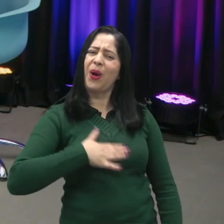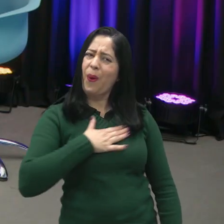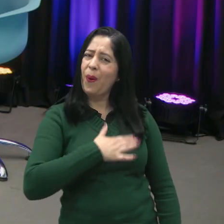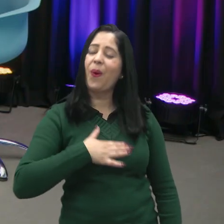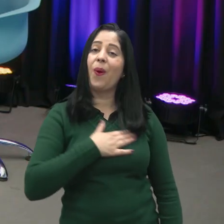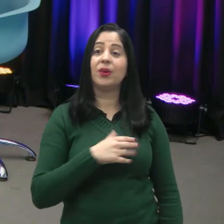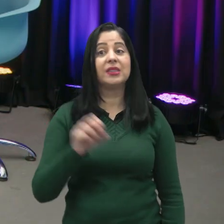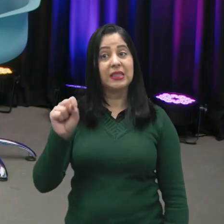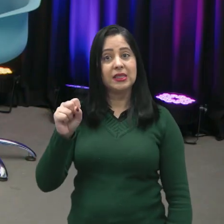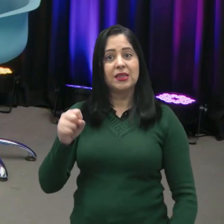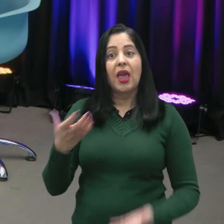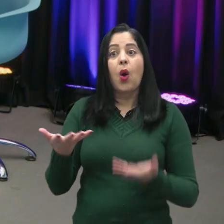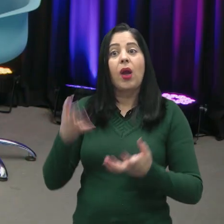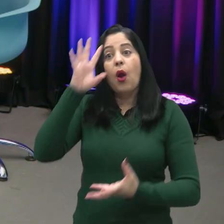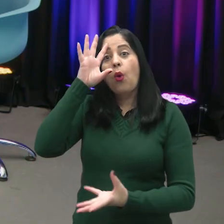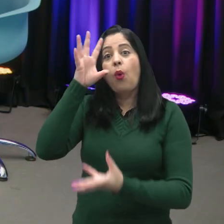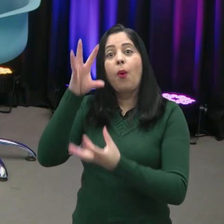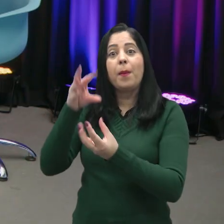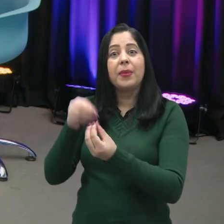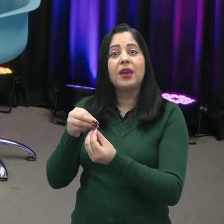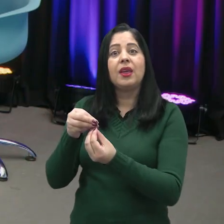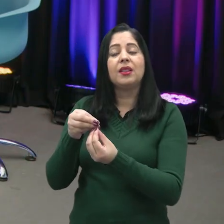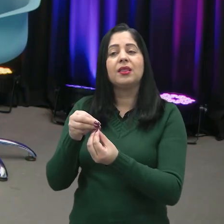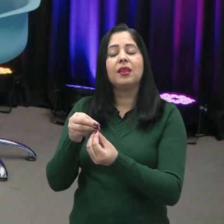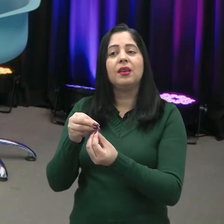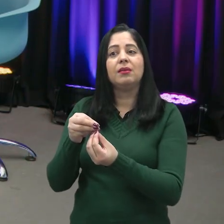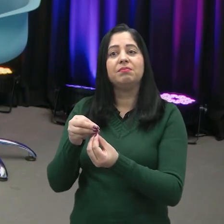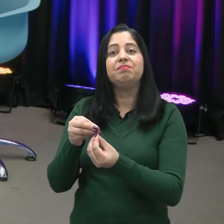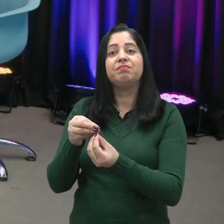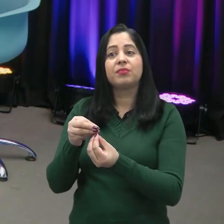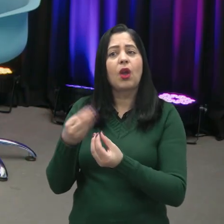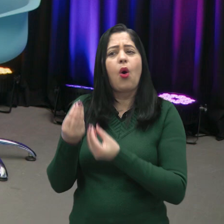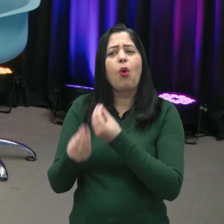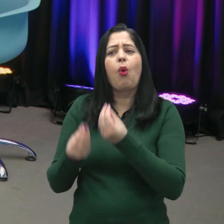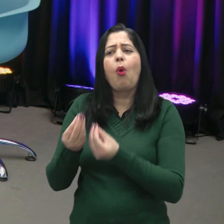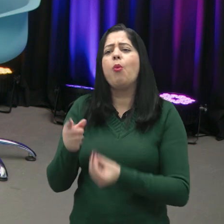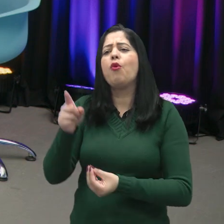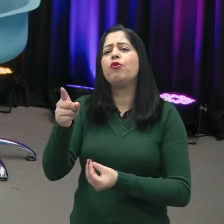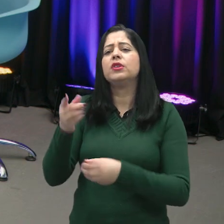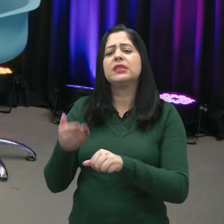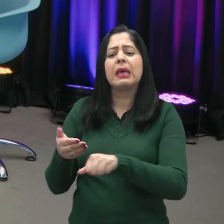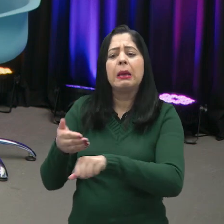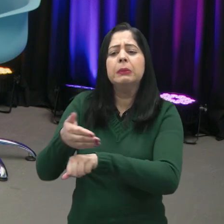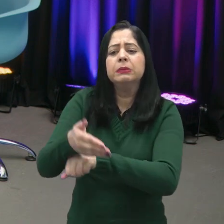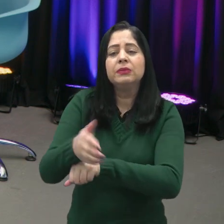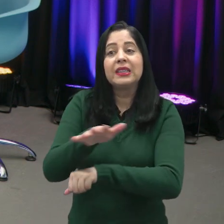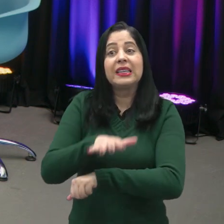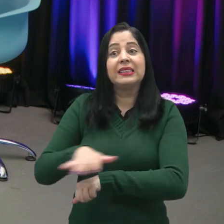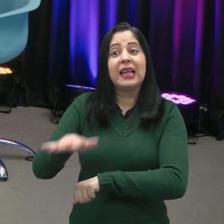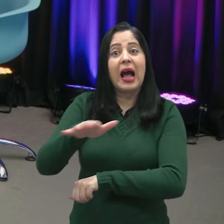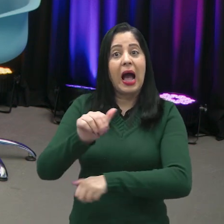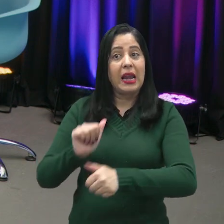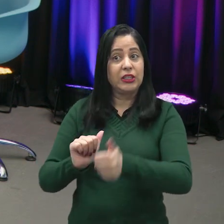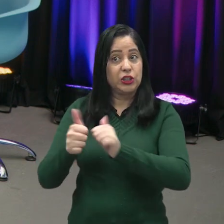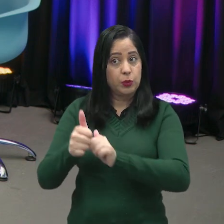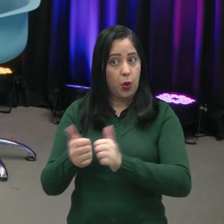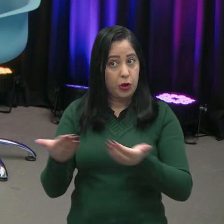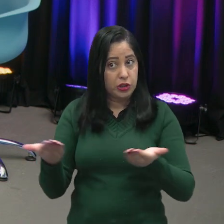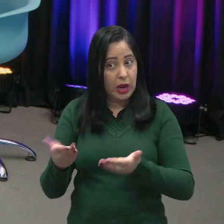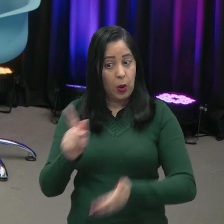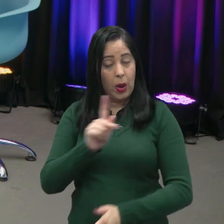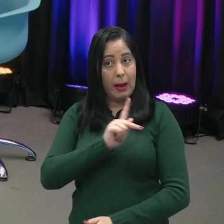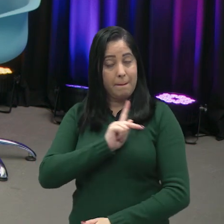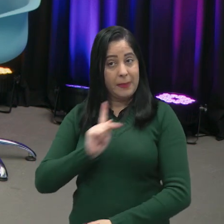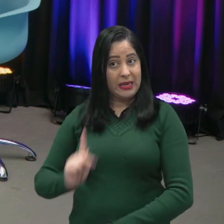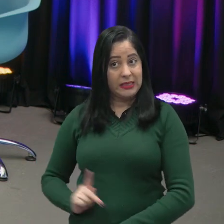de alto rendimento, entender um pouquinho dessa história e como você chegou nesse lugar hoje, né? Desse posicionamento como presidente